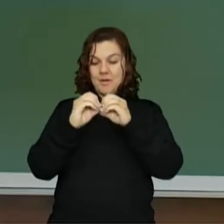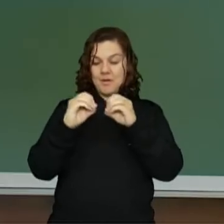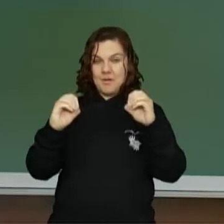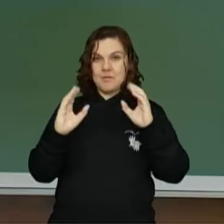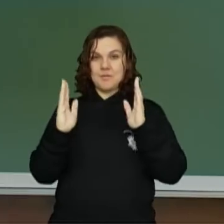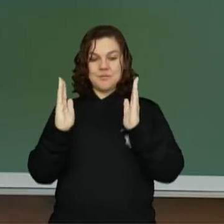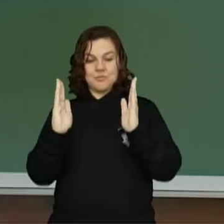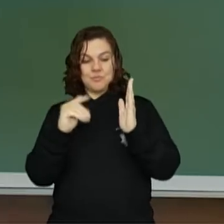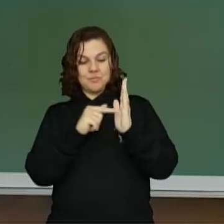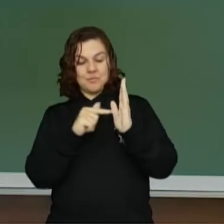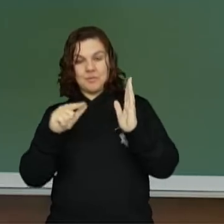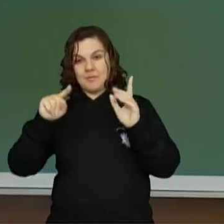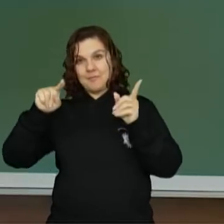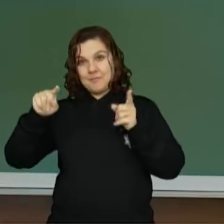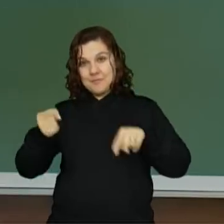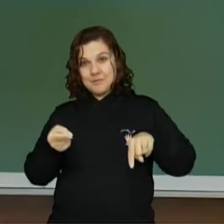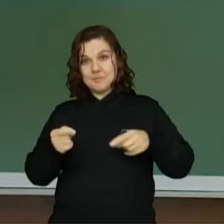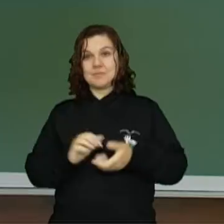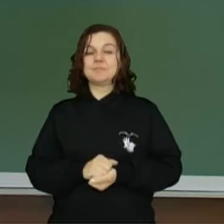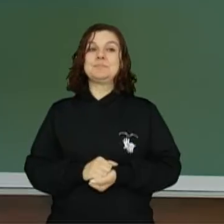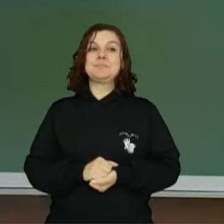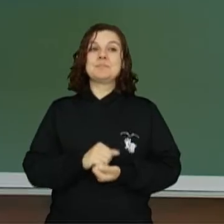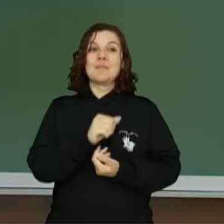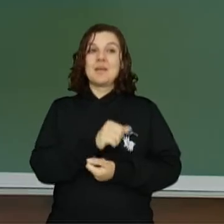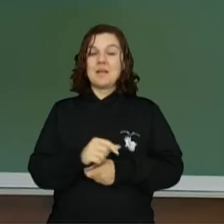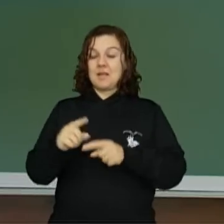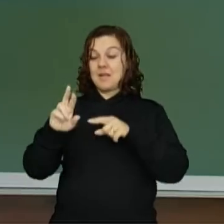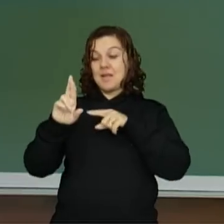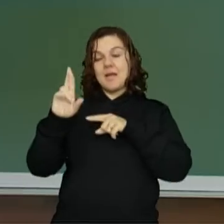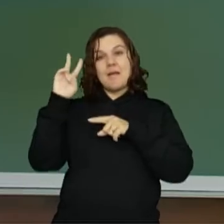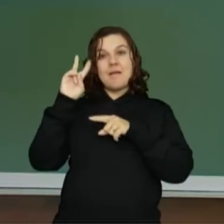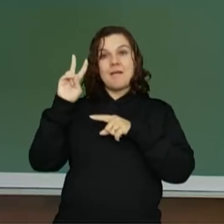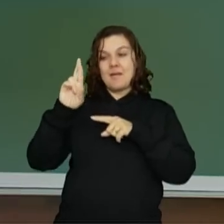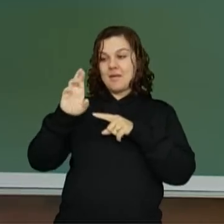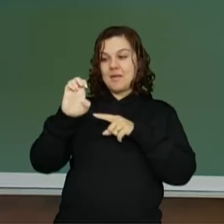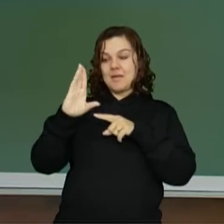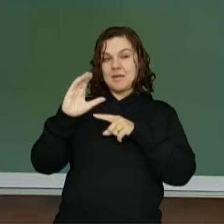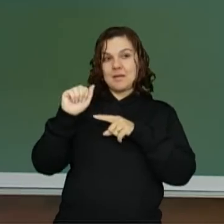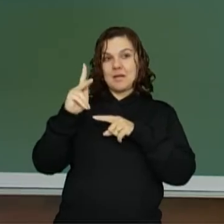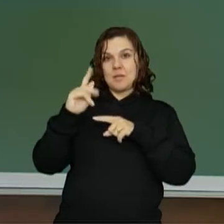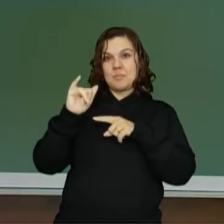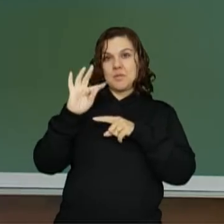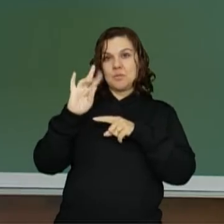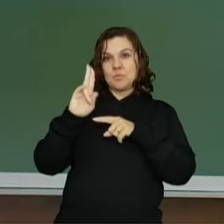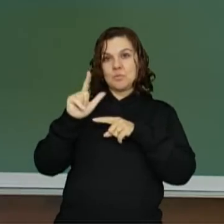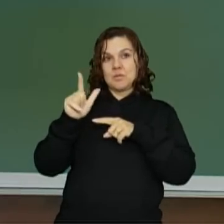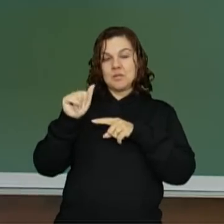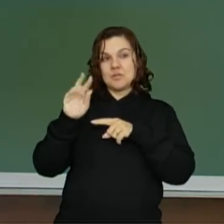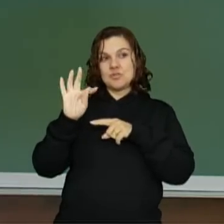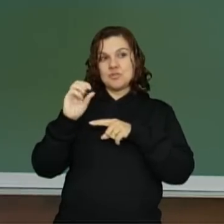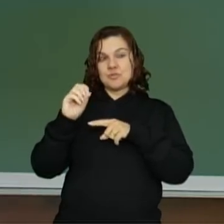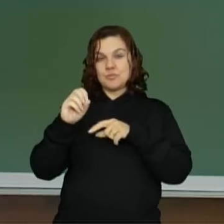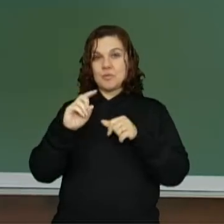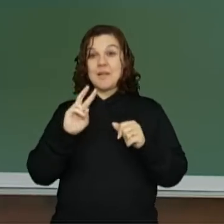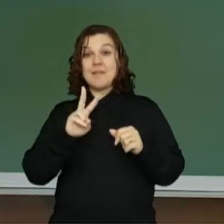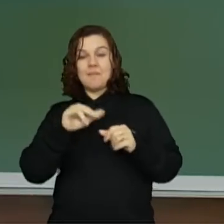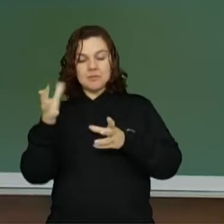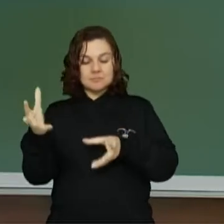meio de vírgula. E recapitulativo, ele vai fazer o quê? Ele